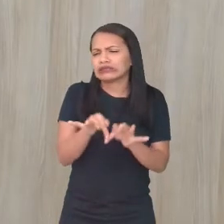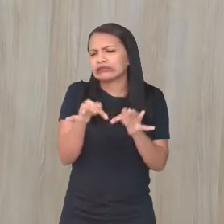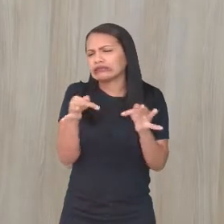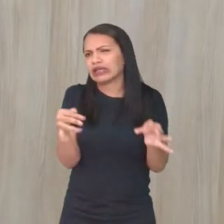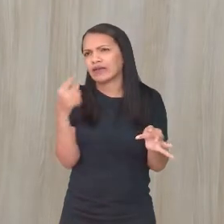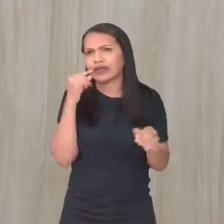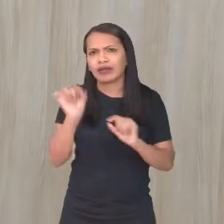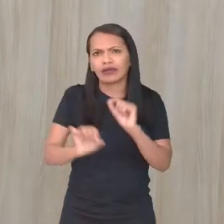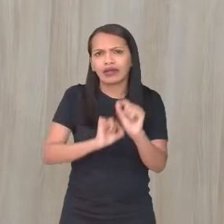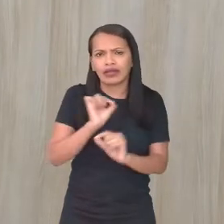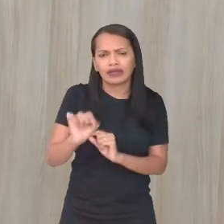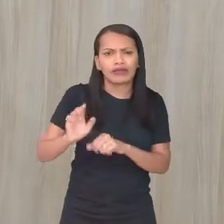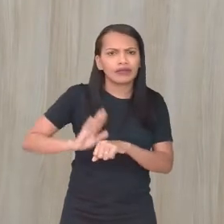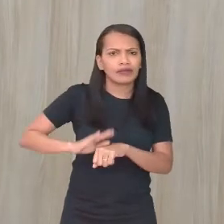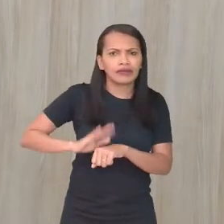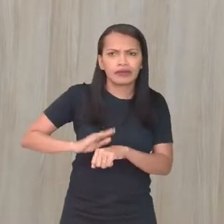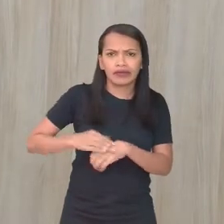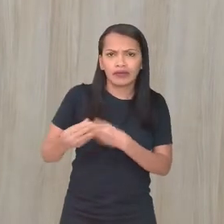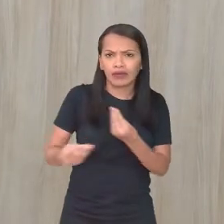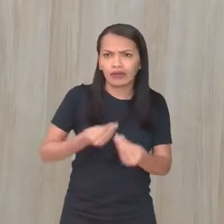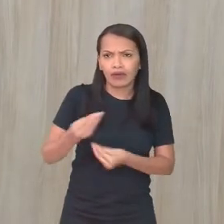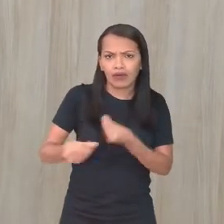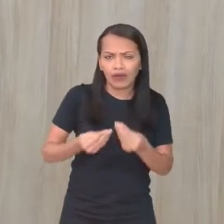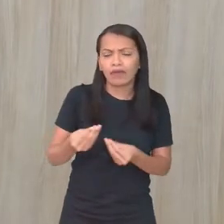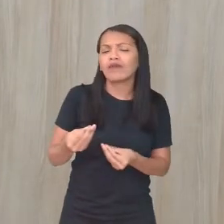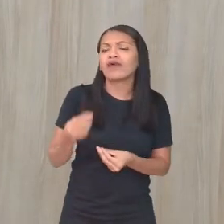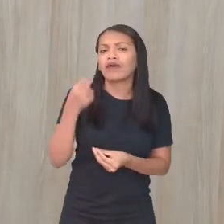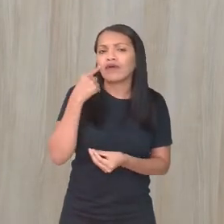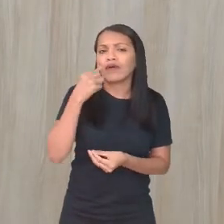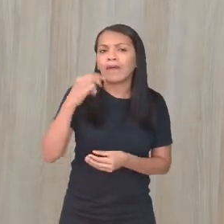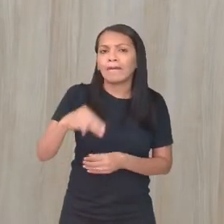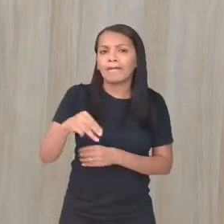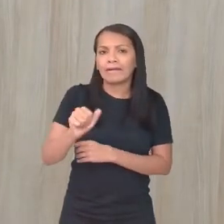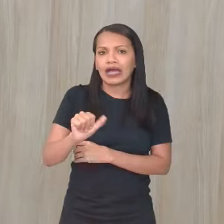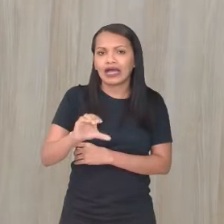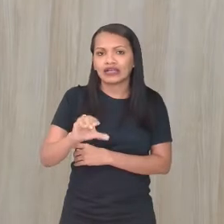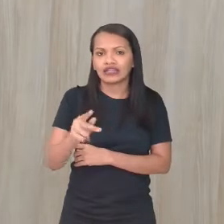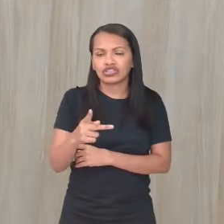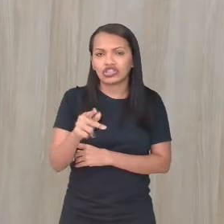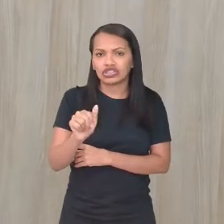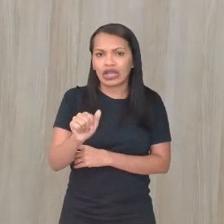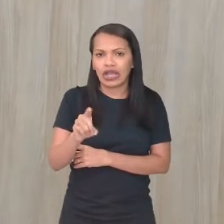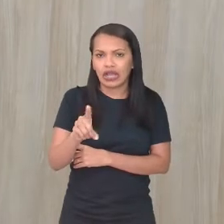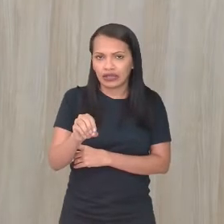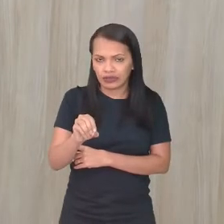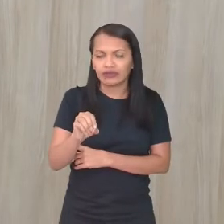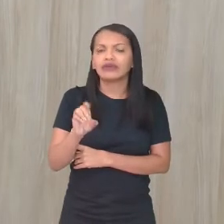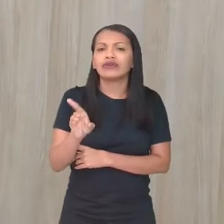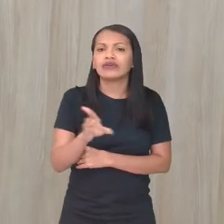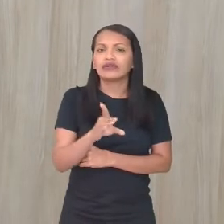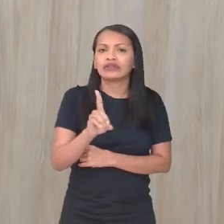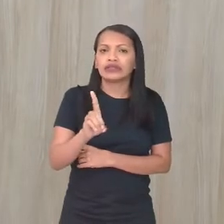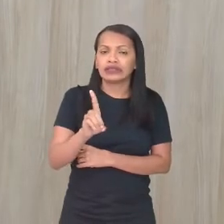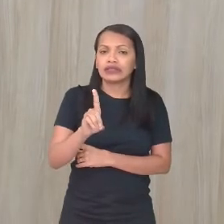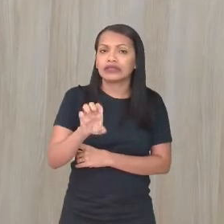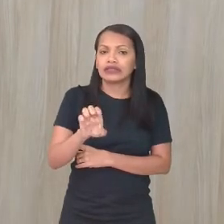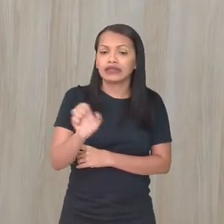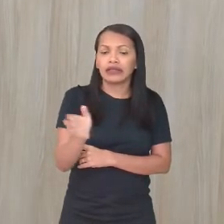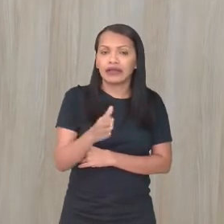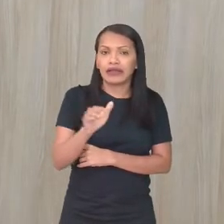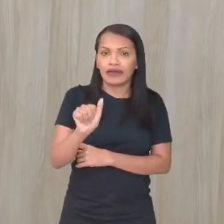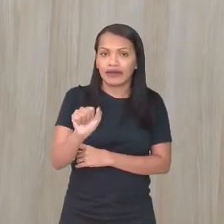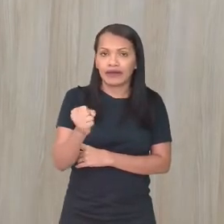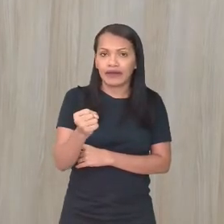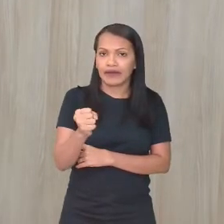científica, bem independente de como o Machado de Assis começou nessa aula, falando do amor. Vamos falar em questão biológica, do corpo. A função